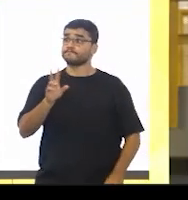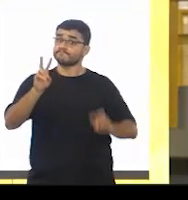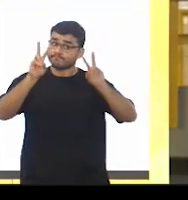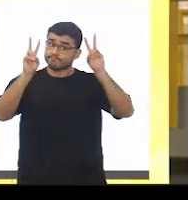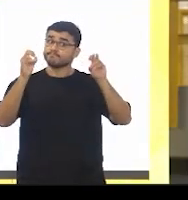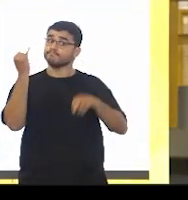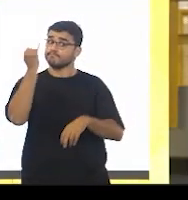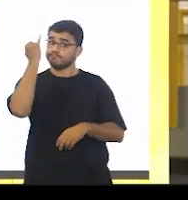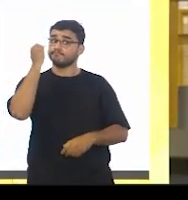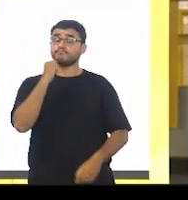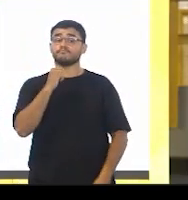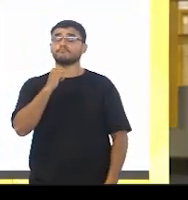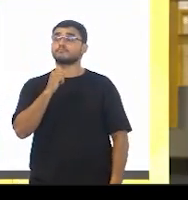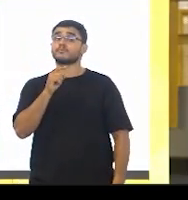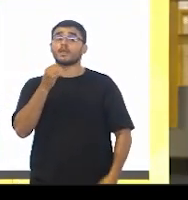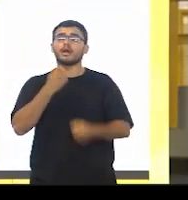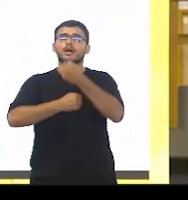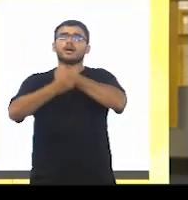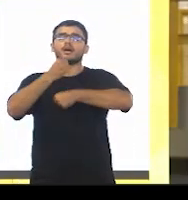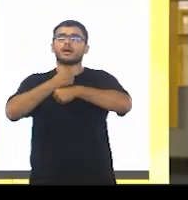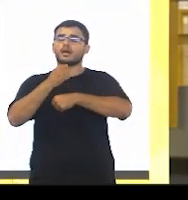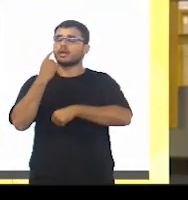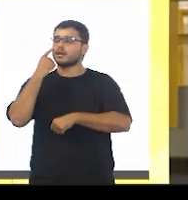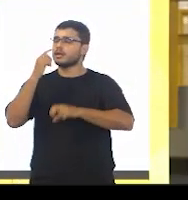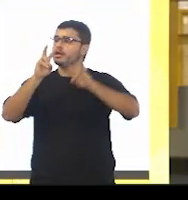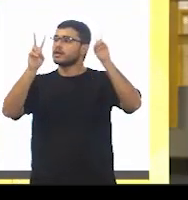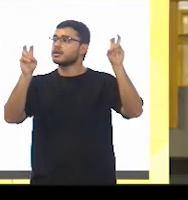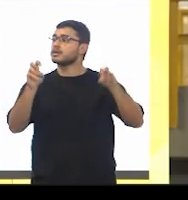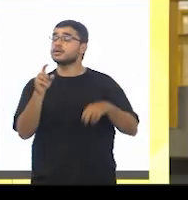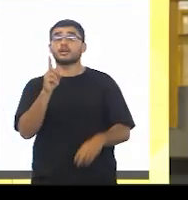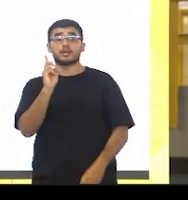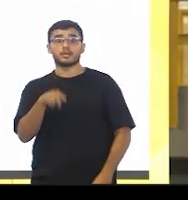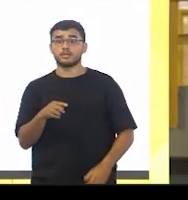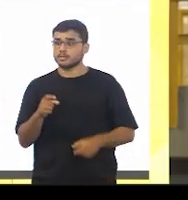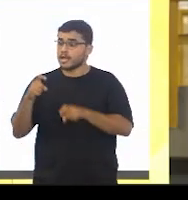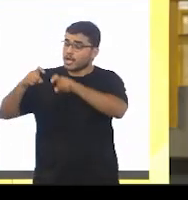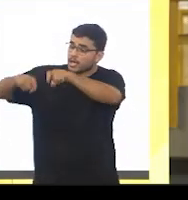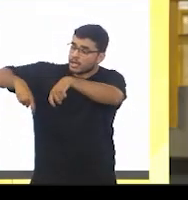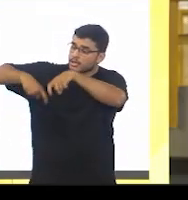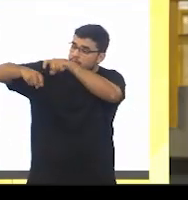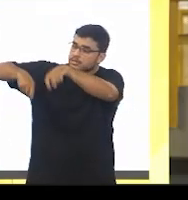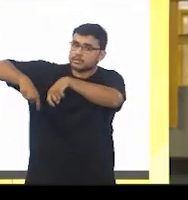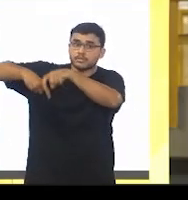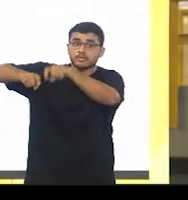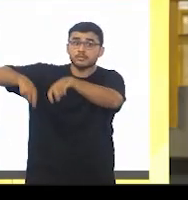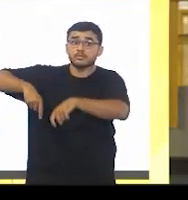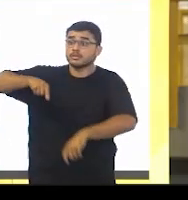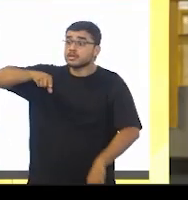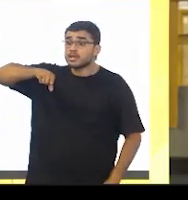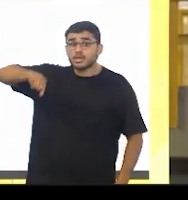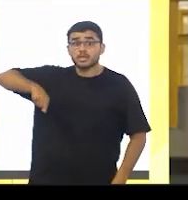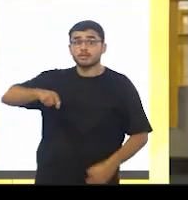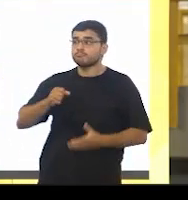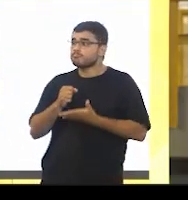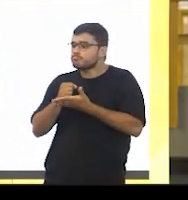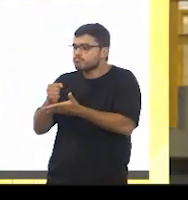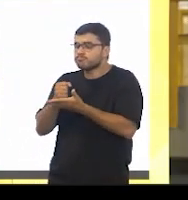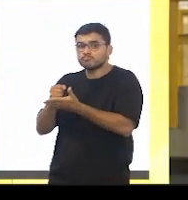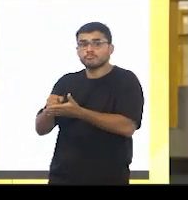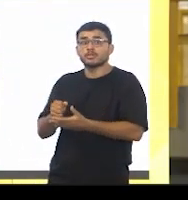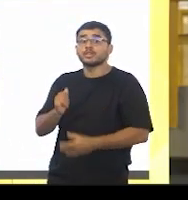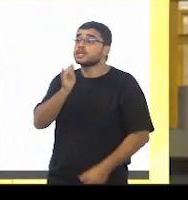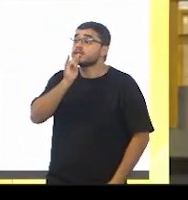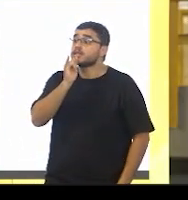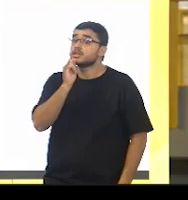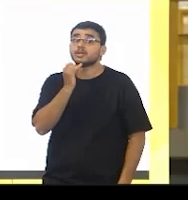pessoal, uma ação do Estado brasileiro para incentivar a agricultura é o Programa de Aquisição